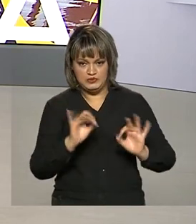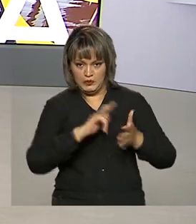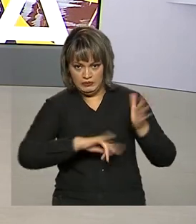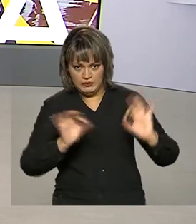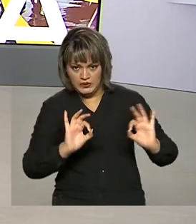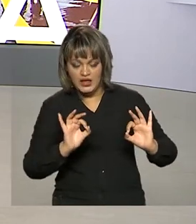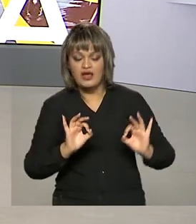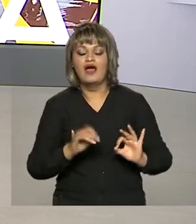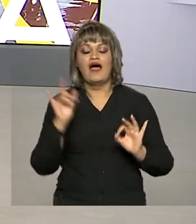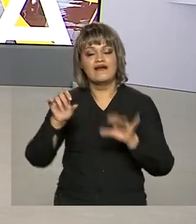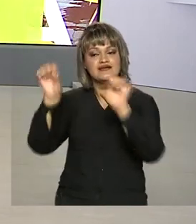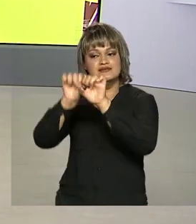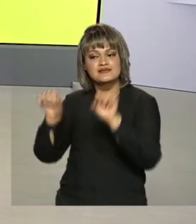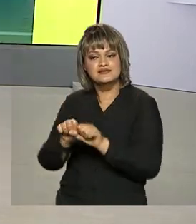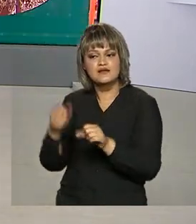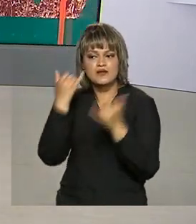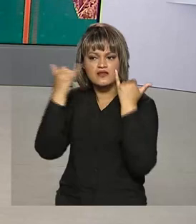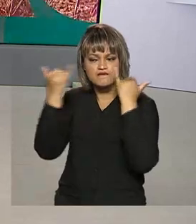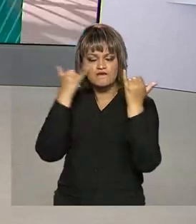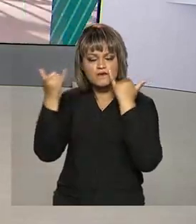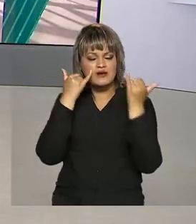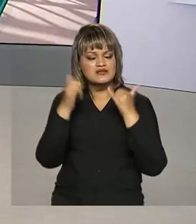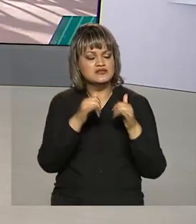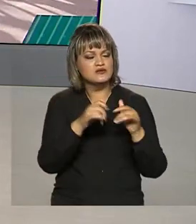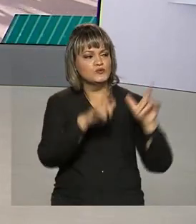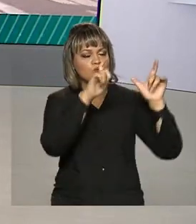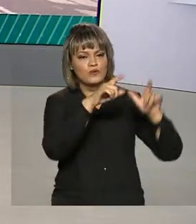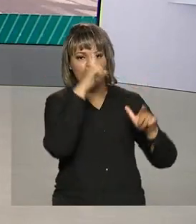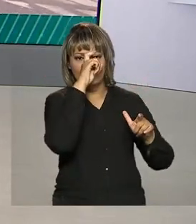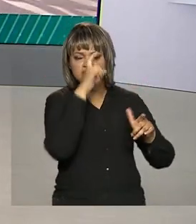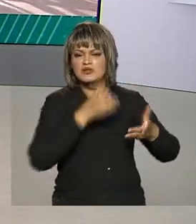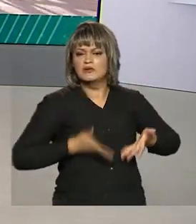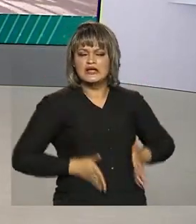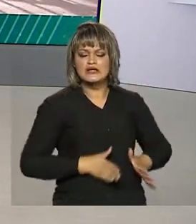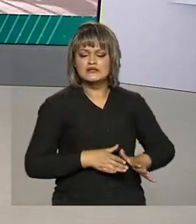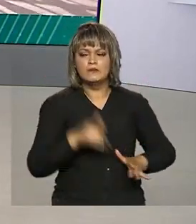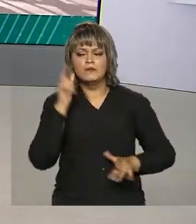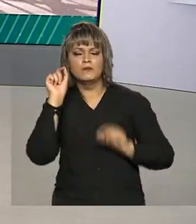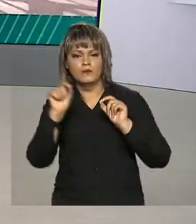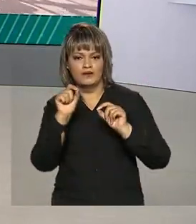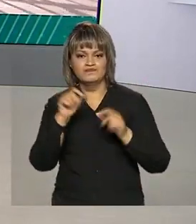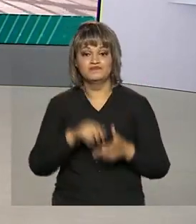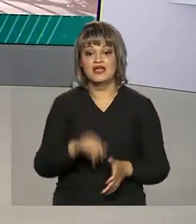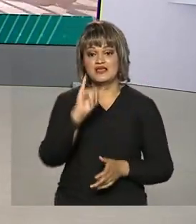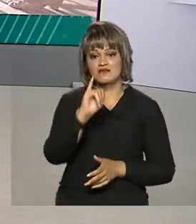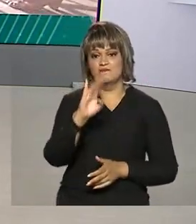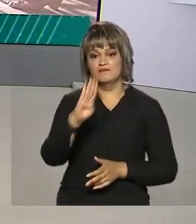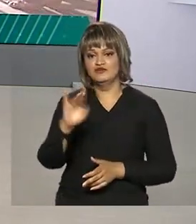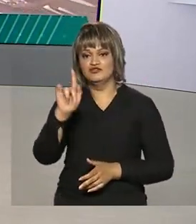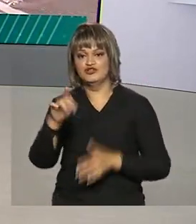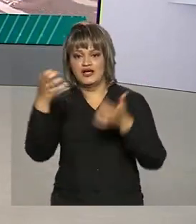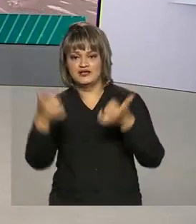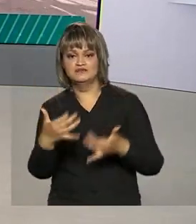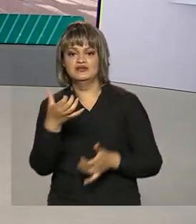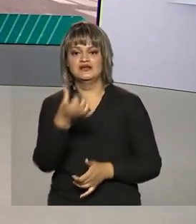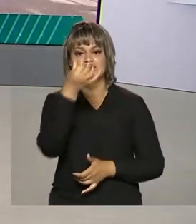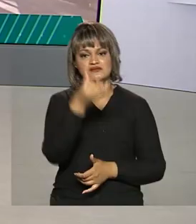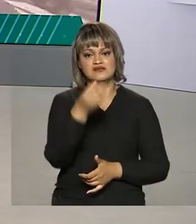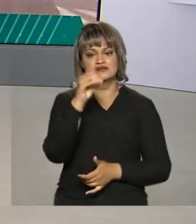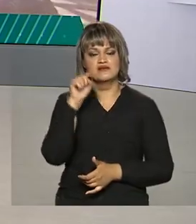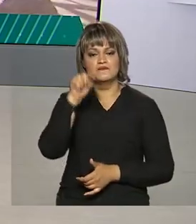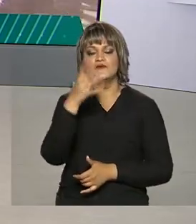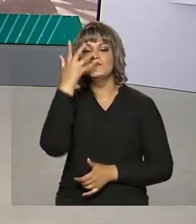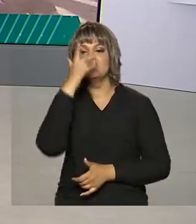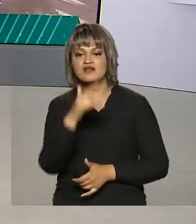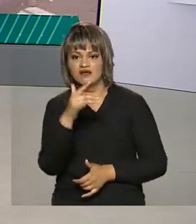O sistema interliga os dados das maternidades aos cartórios. Segundo o IBGE, pelo menos 60 mil crianças